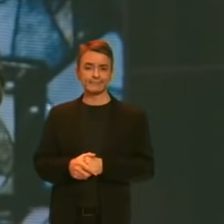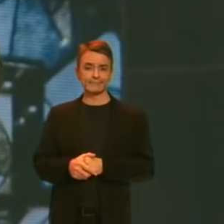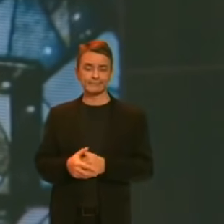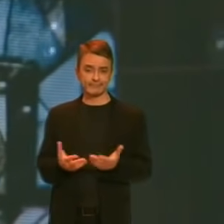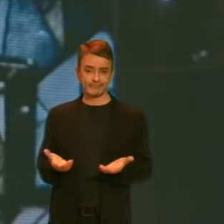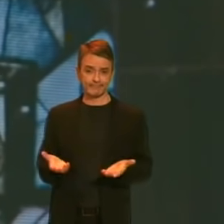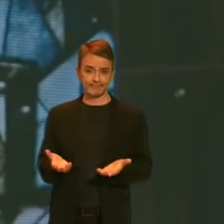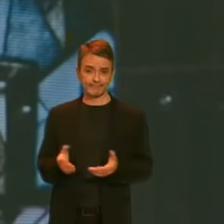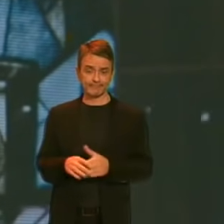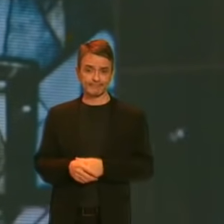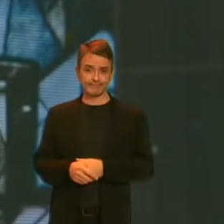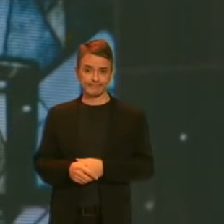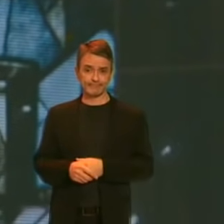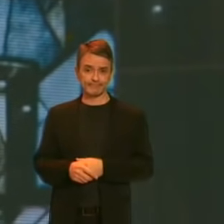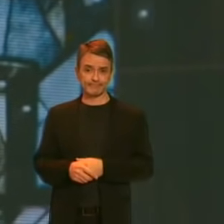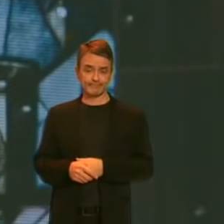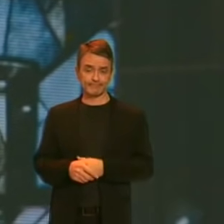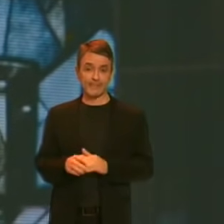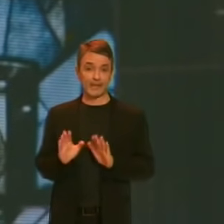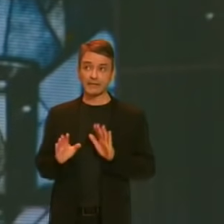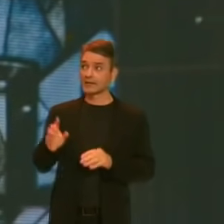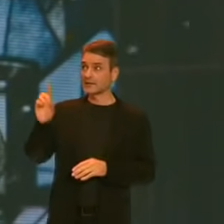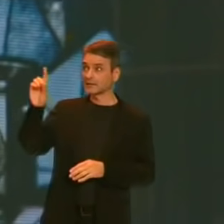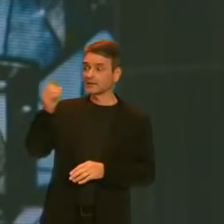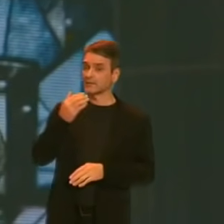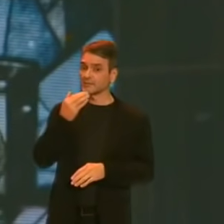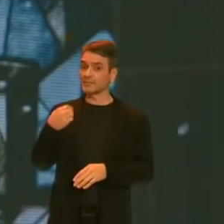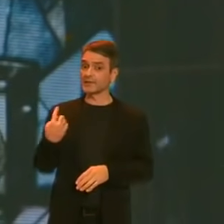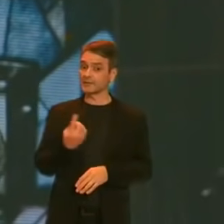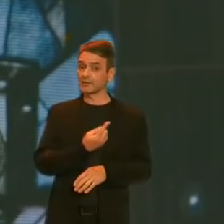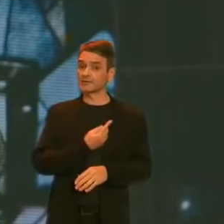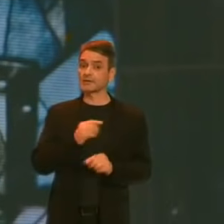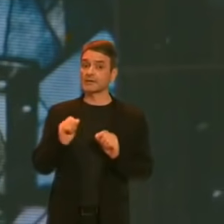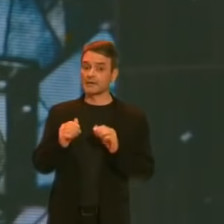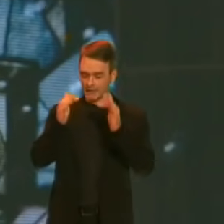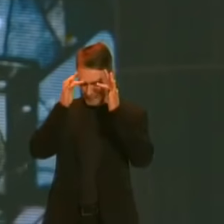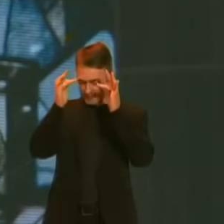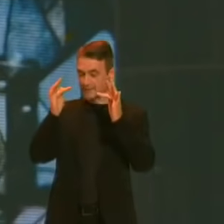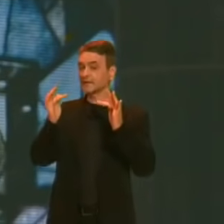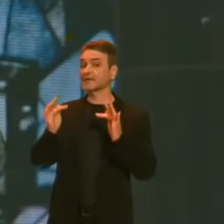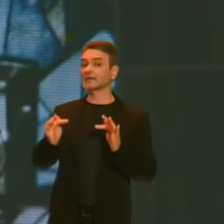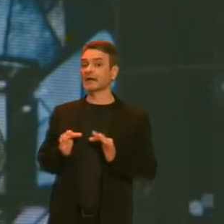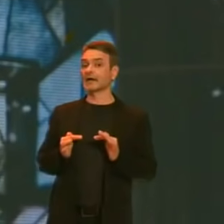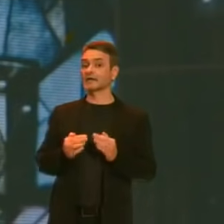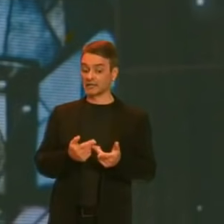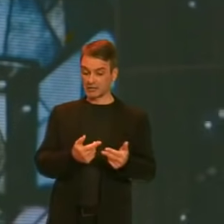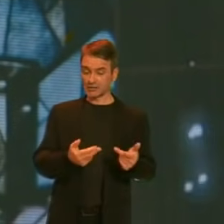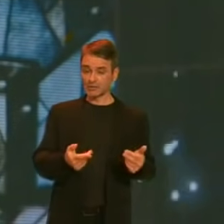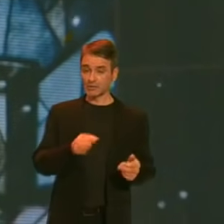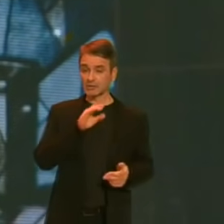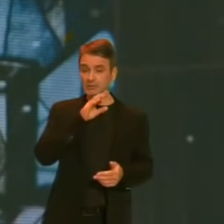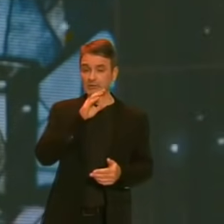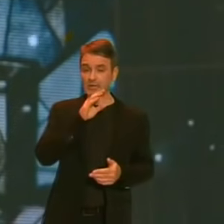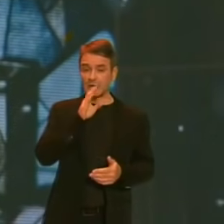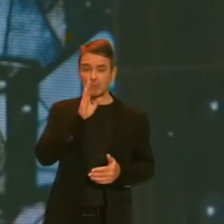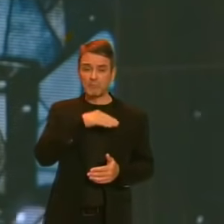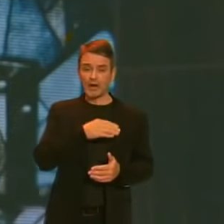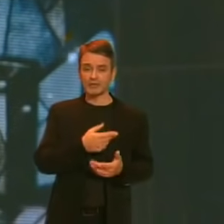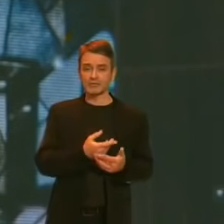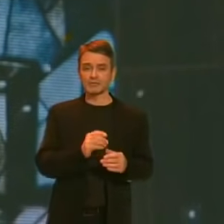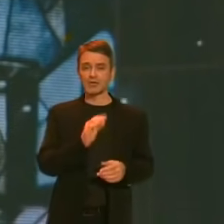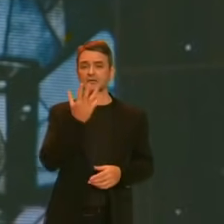E Deus vai pedir para a gente fidelidade, mesmo no meio da intolerância. E a gente vai pagar preços caros por